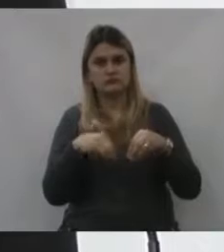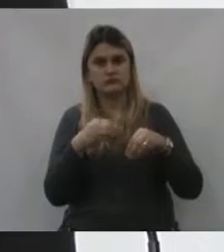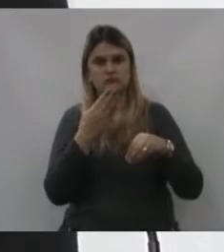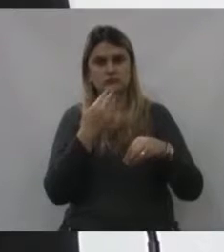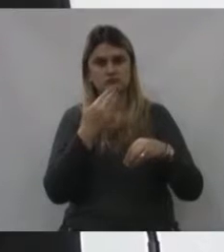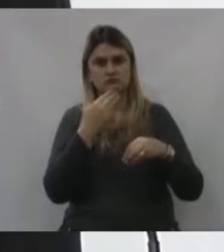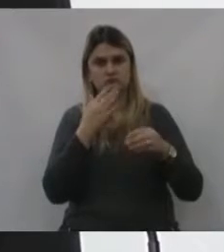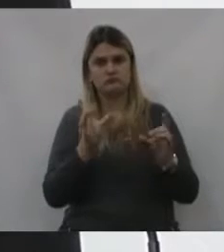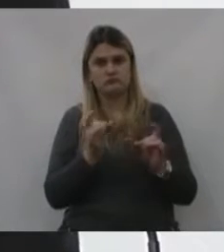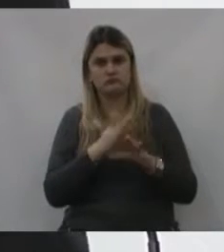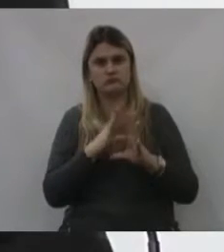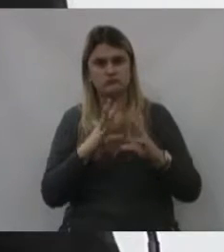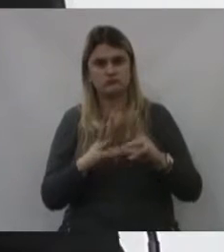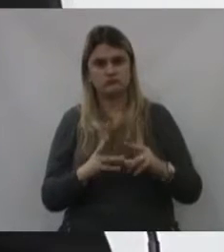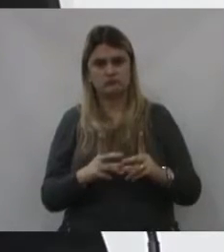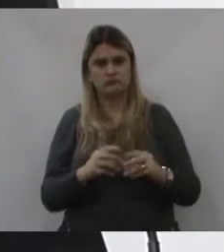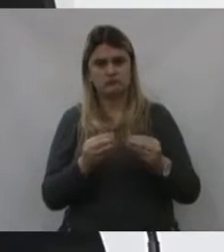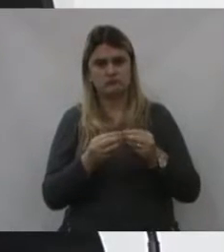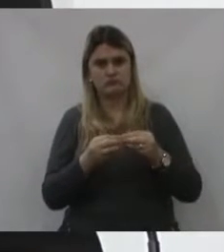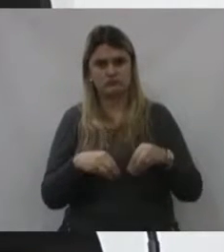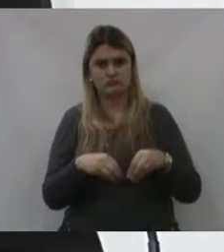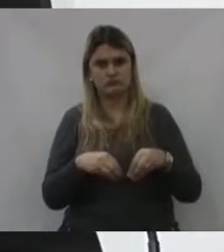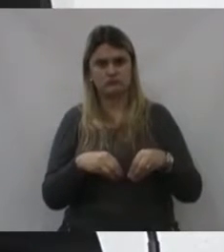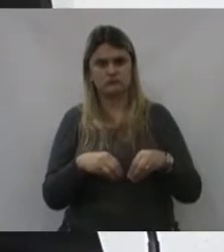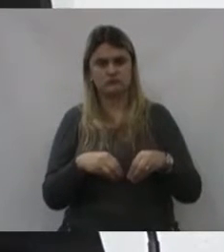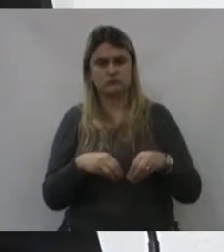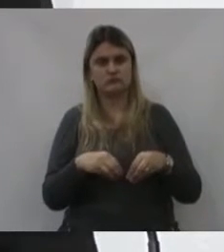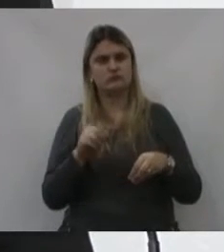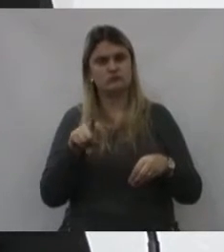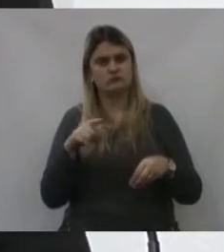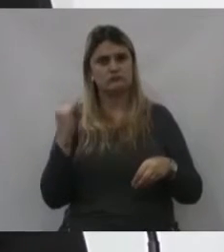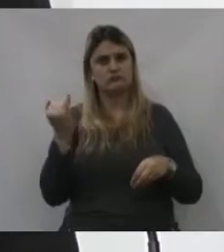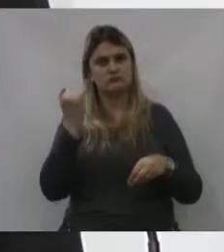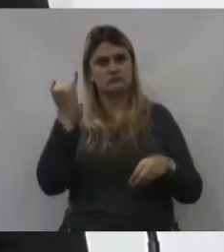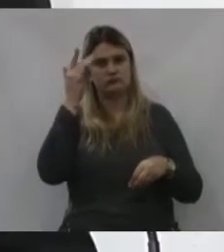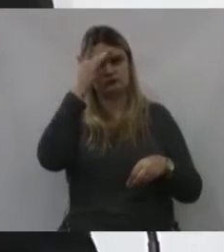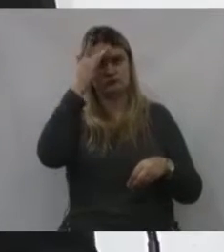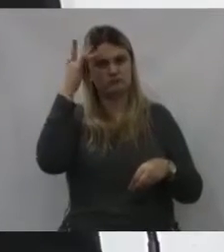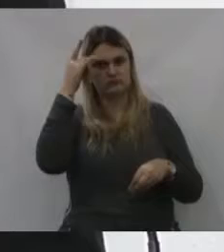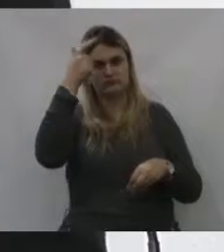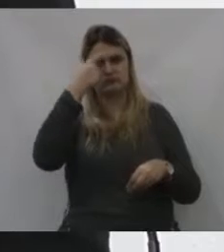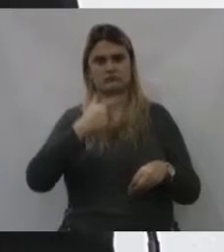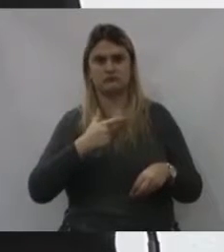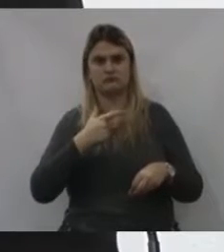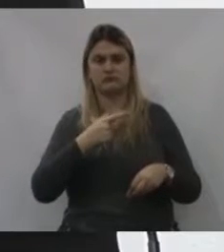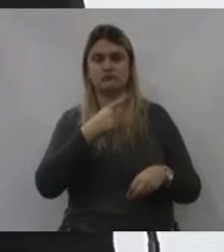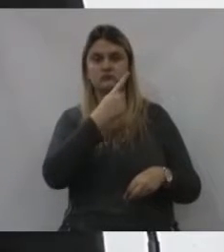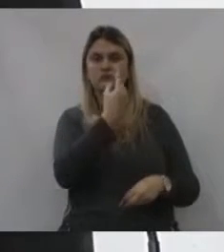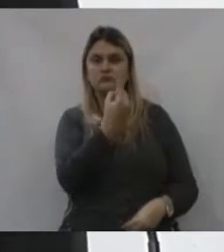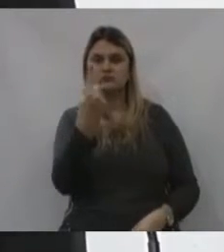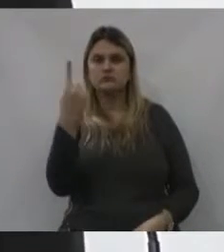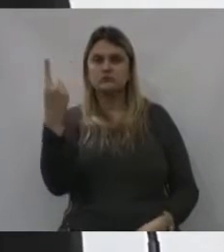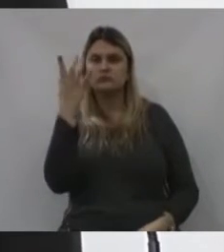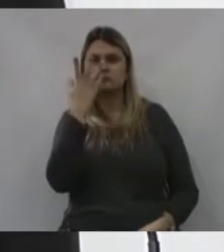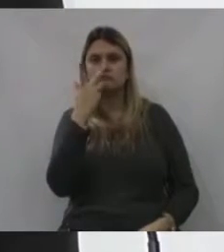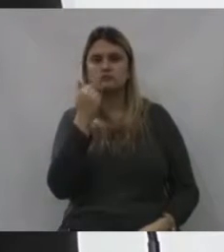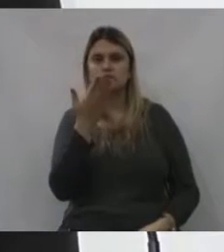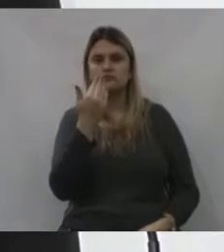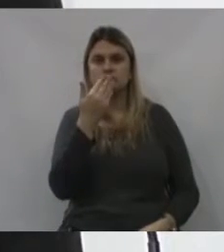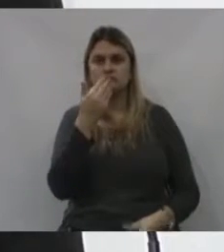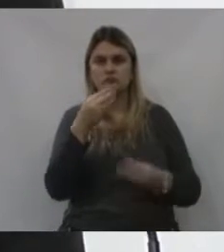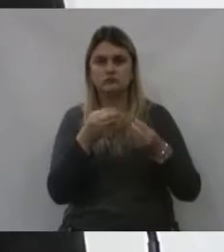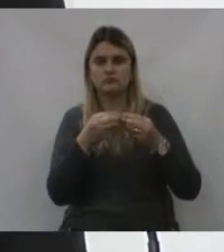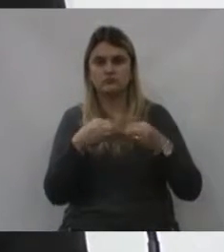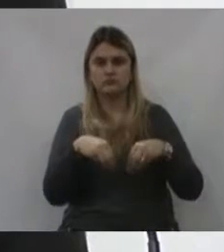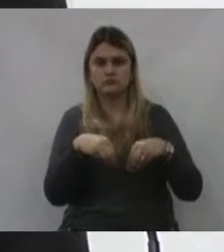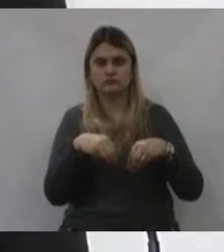de que o ovo é o alimento mais completo que existe, e é extremamente importante para o ser humano. Então, lá, cada criança